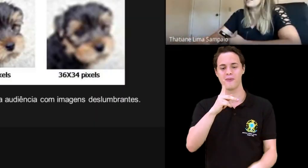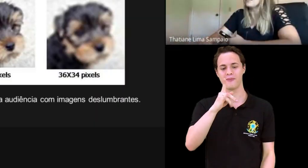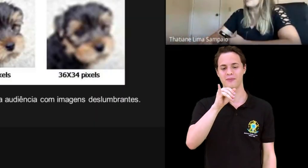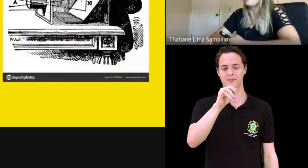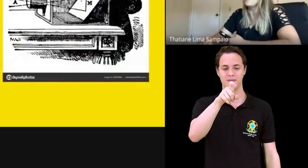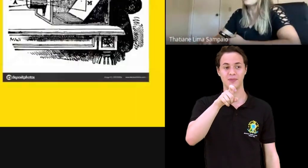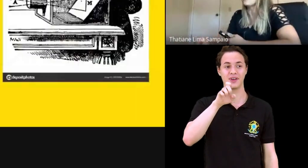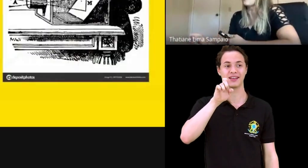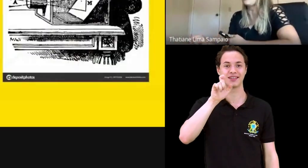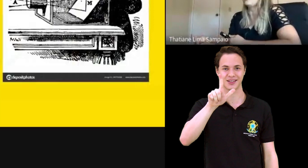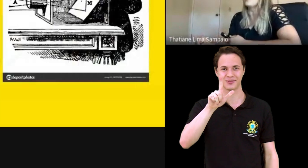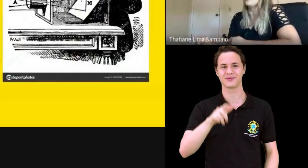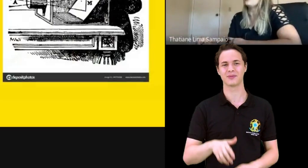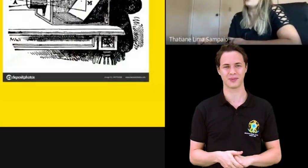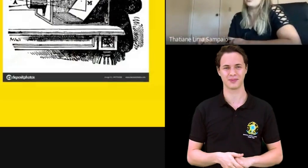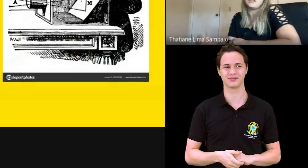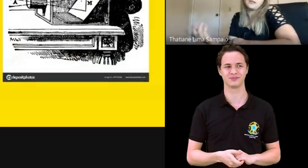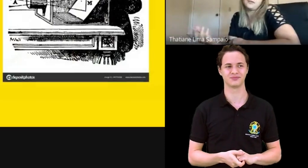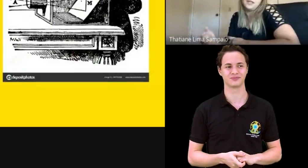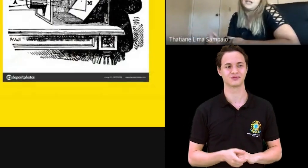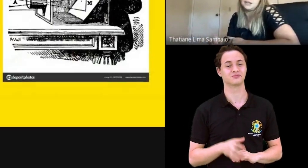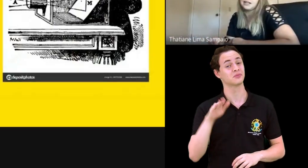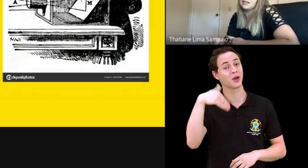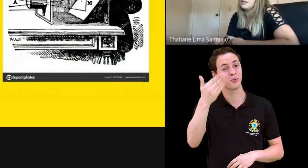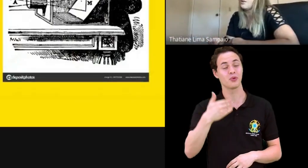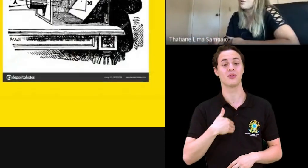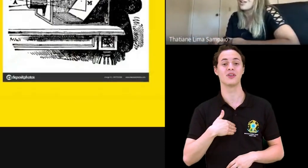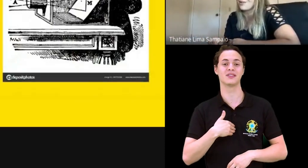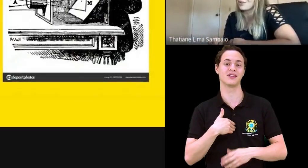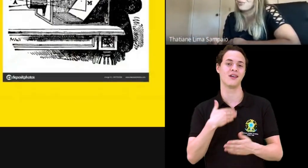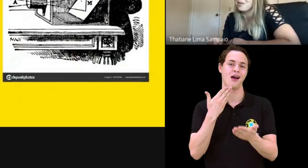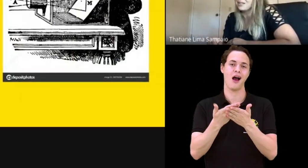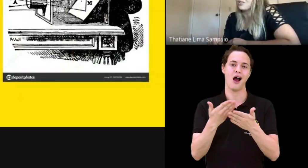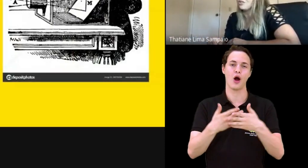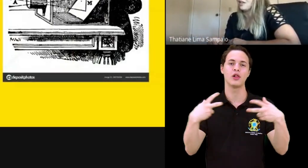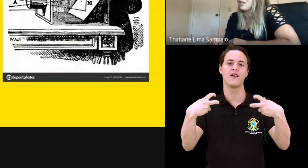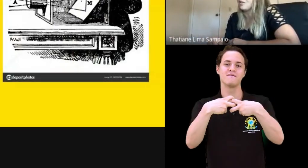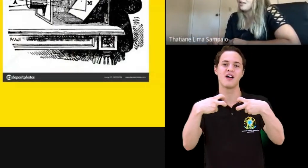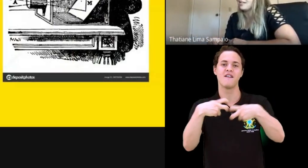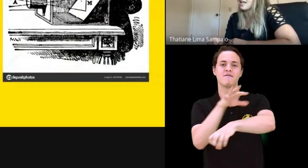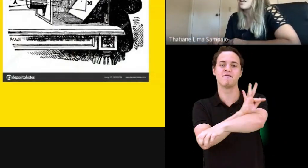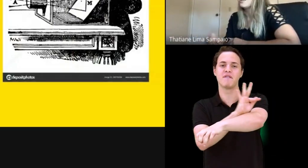Daí vocês vão ver com mais calma em aulas de física ou qualquer outro momento que a